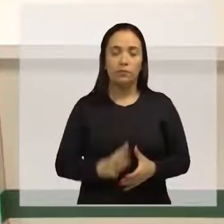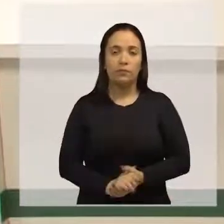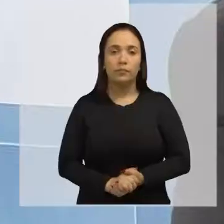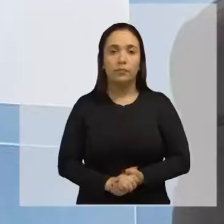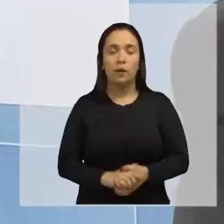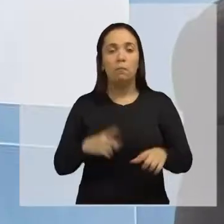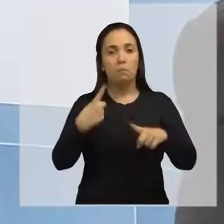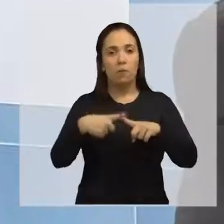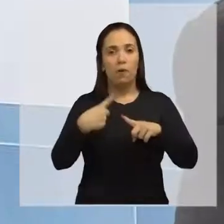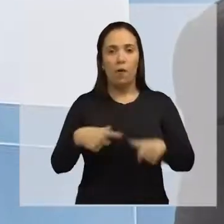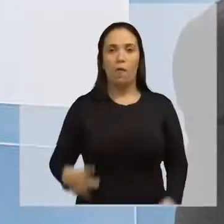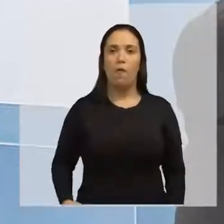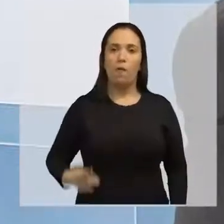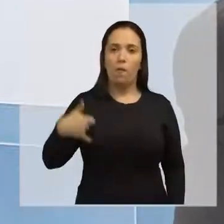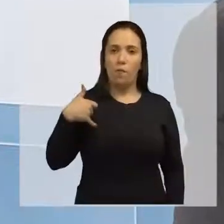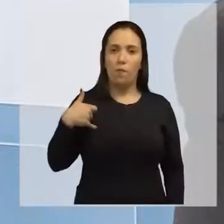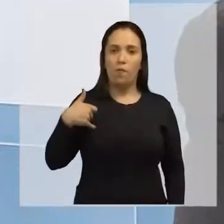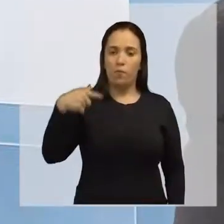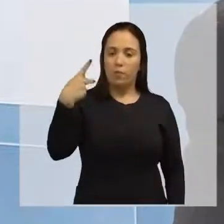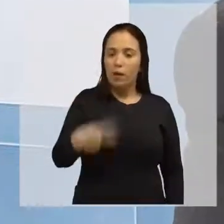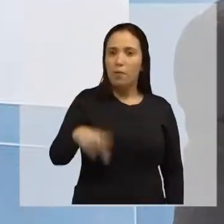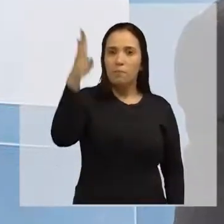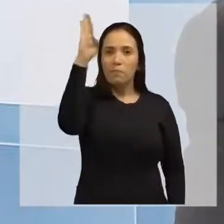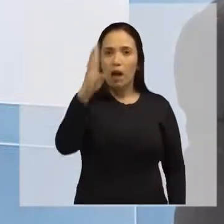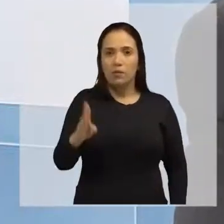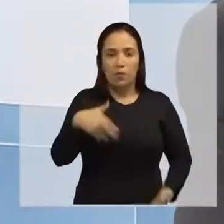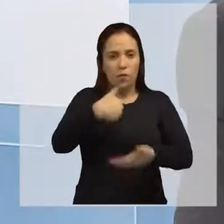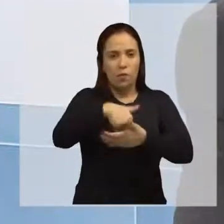o nosso orgulho por ser brasileiro. O país da chuteira.